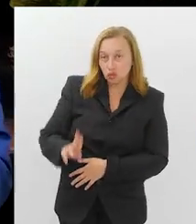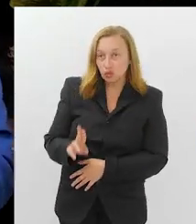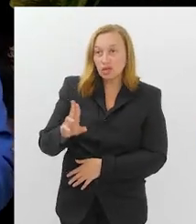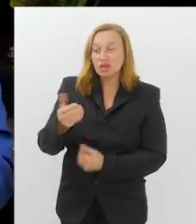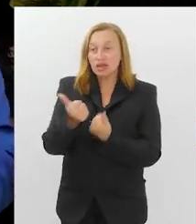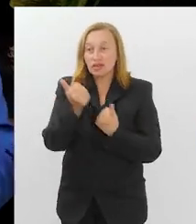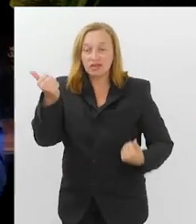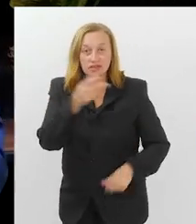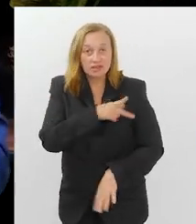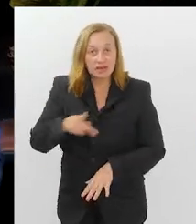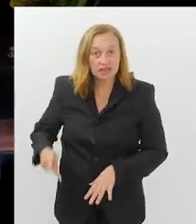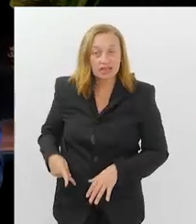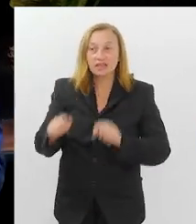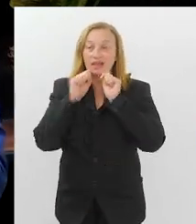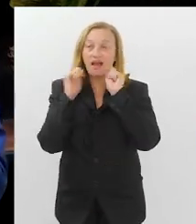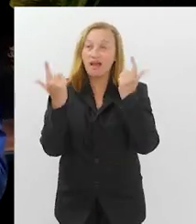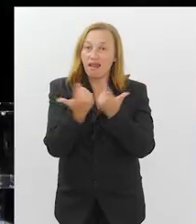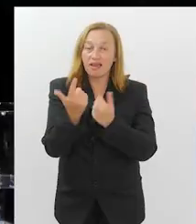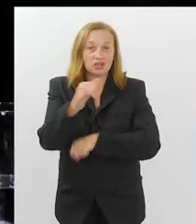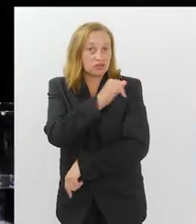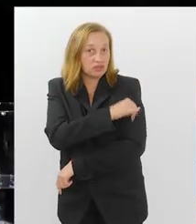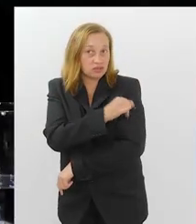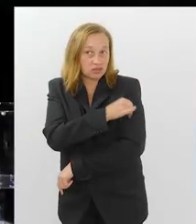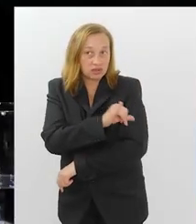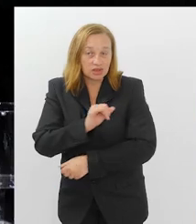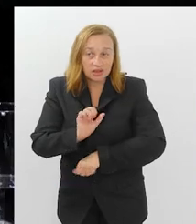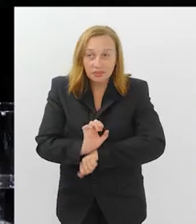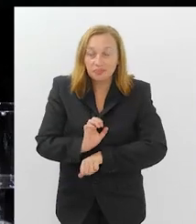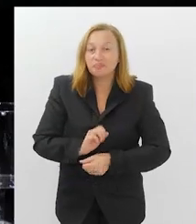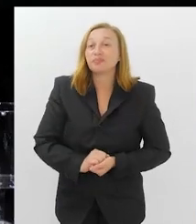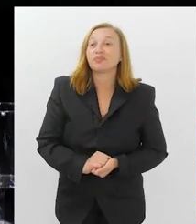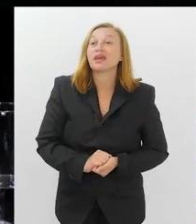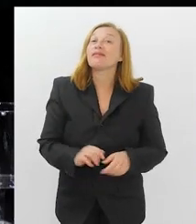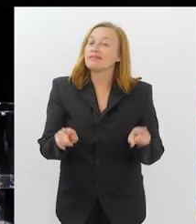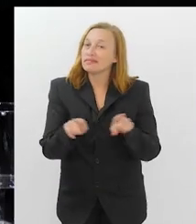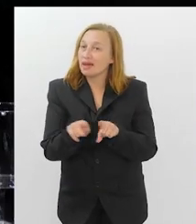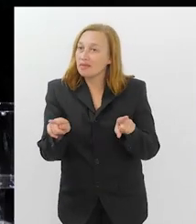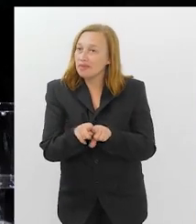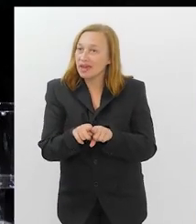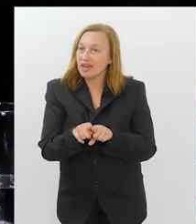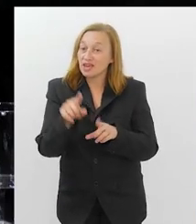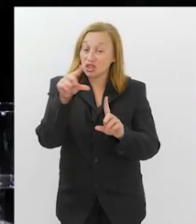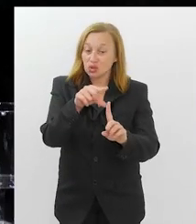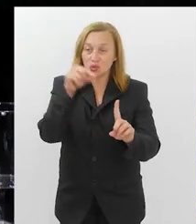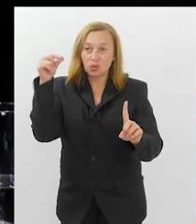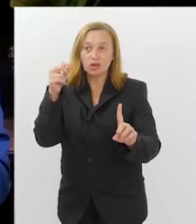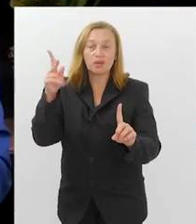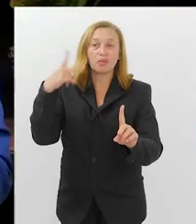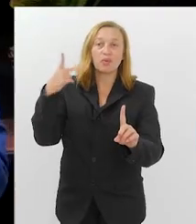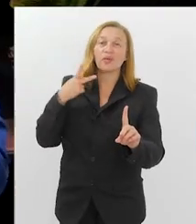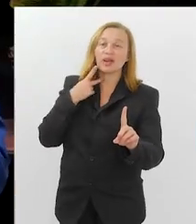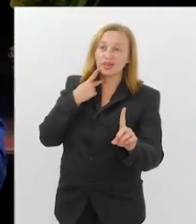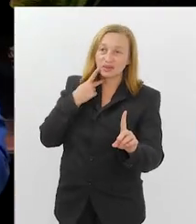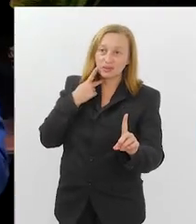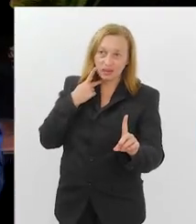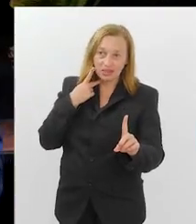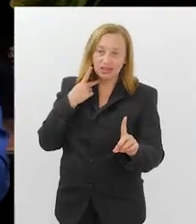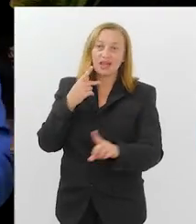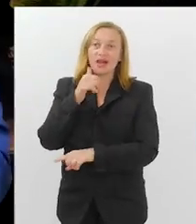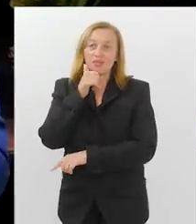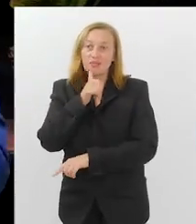é a vice-presidenta aqui da Assembleia Legislativa do Estado do Rio de Janeiro e é também recém-eleita a procuradora